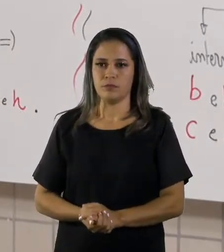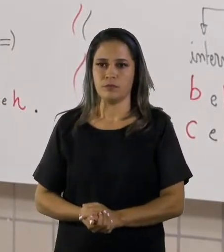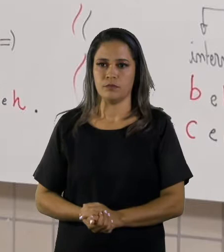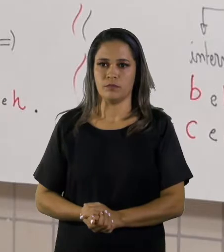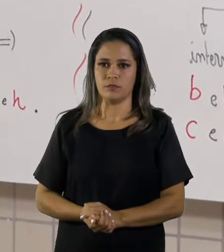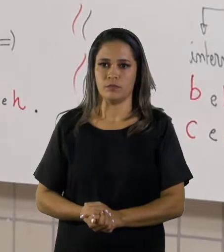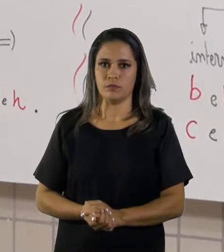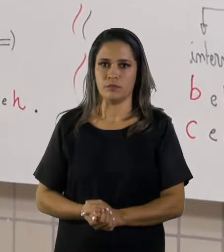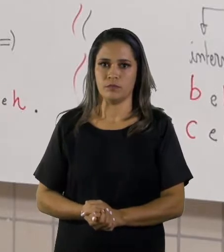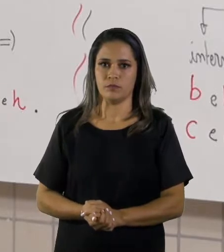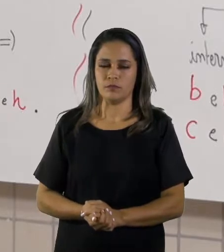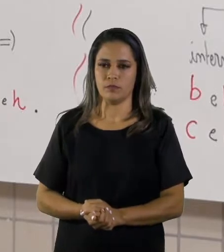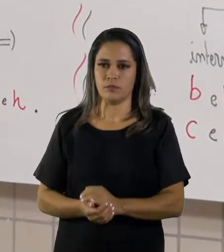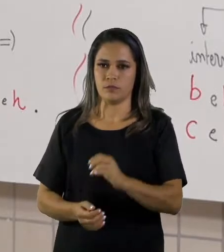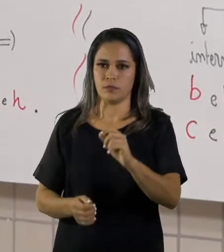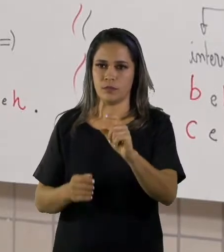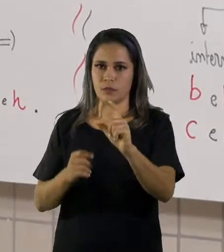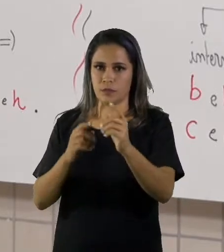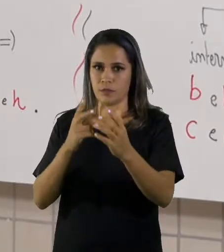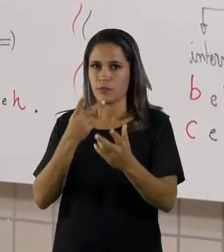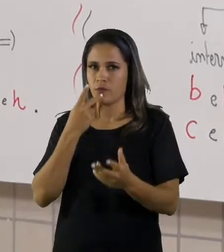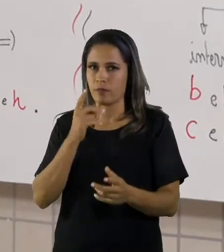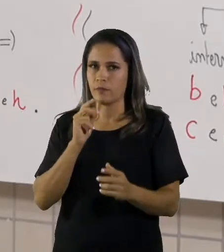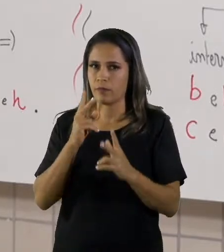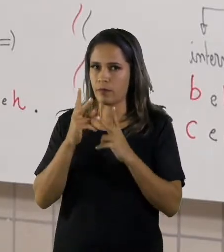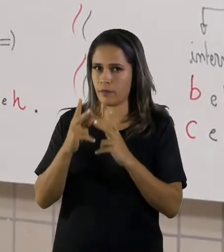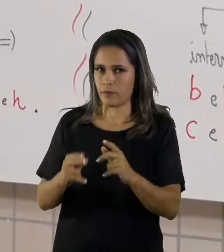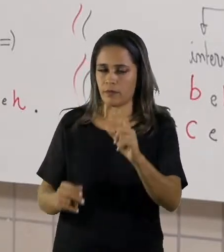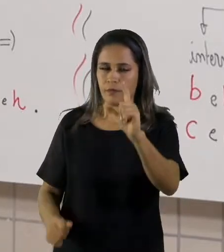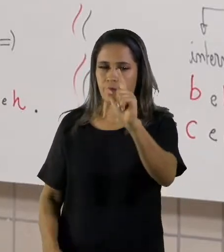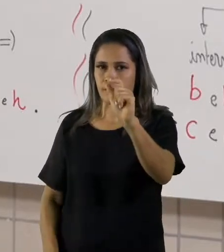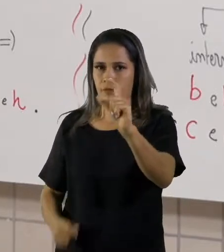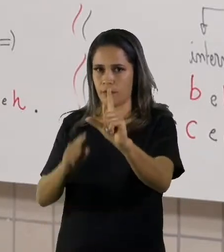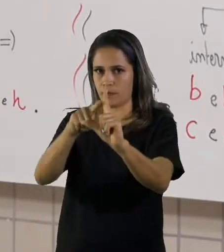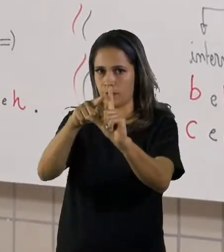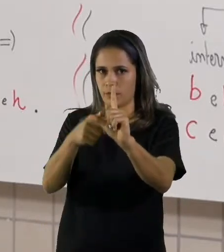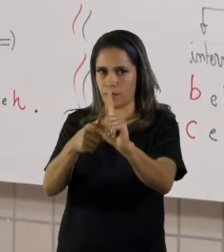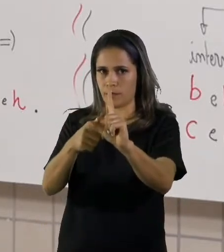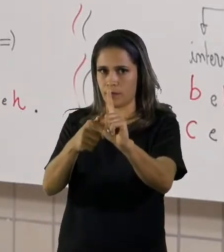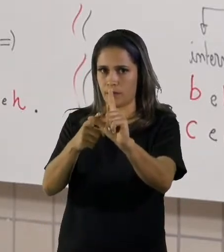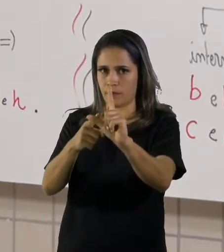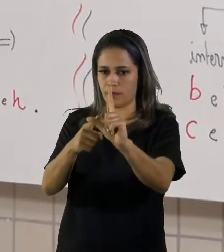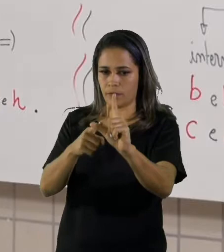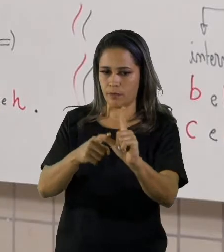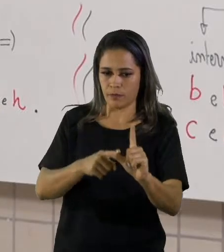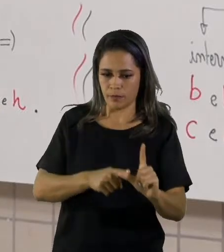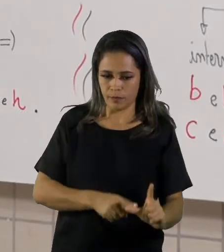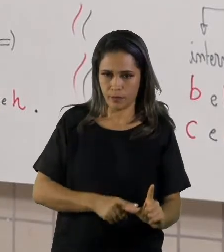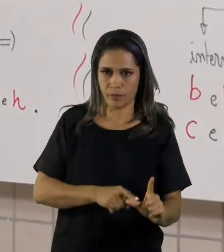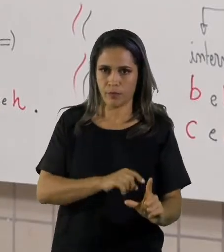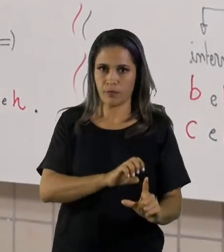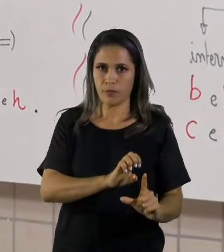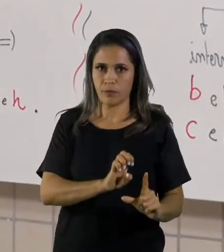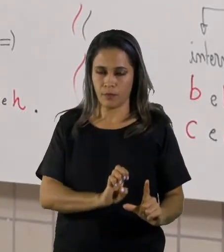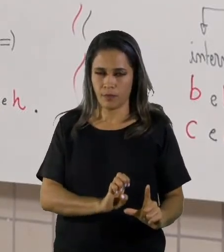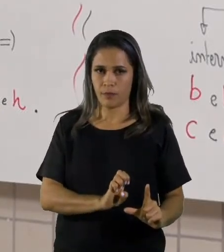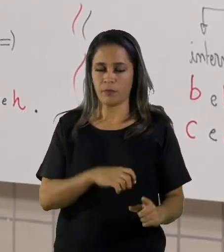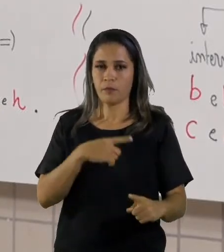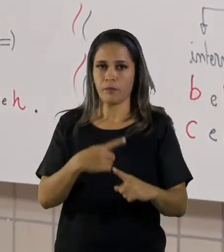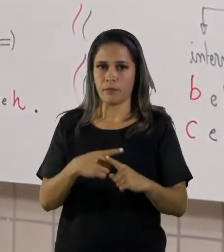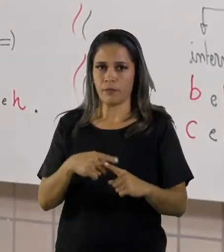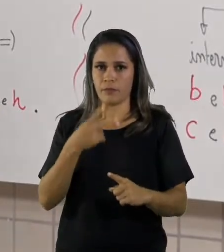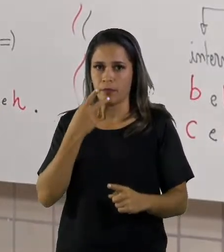eu vou dizer que ele é correspondente ao ângulo E. Por que que eu posso dizer